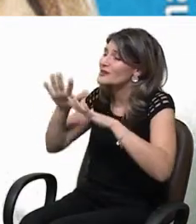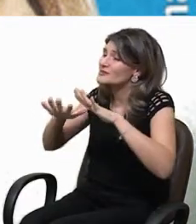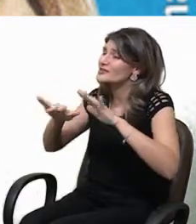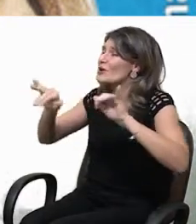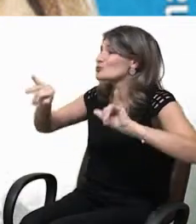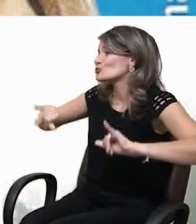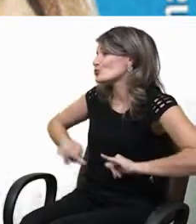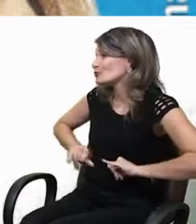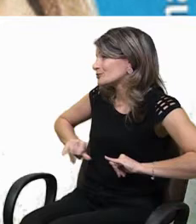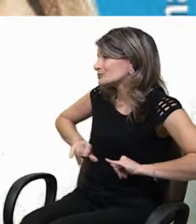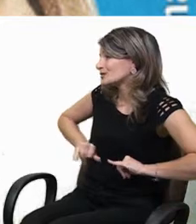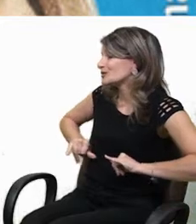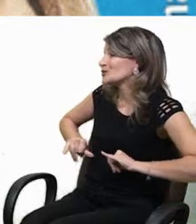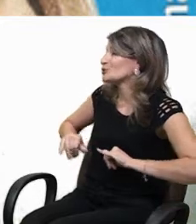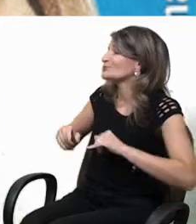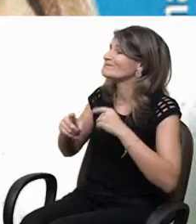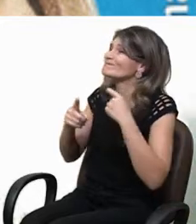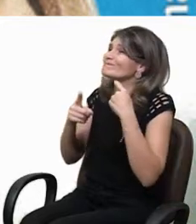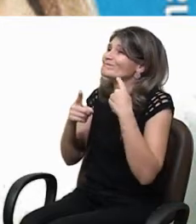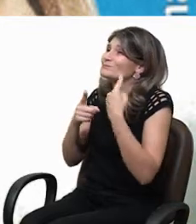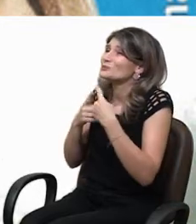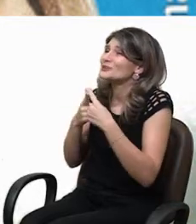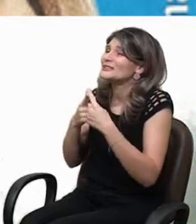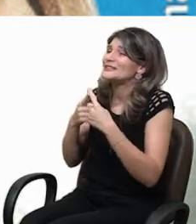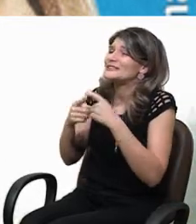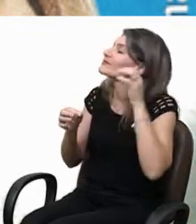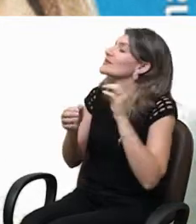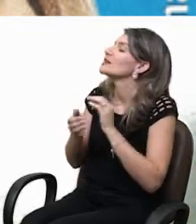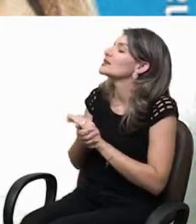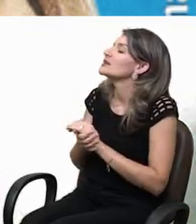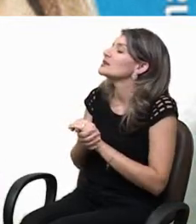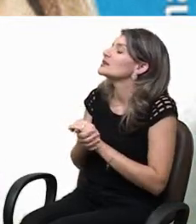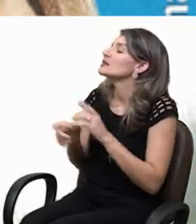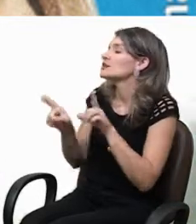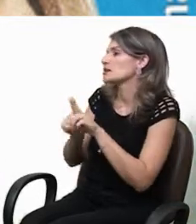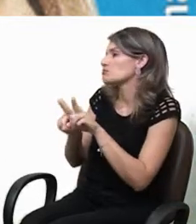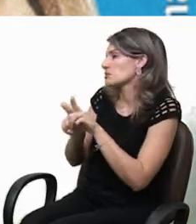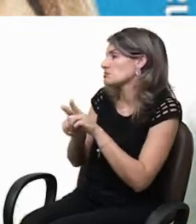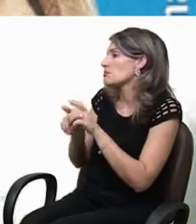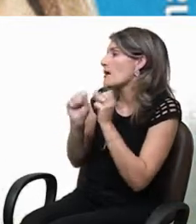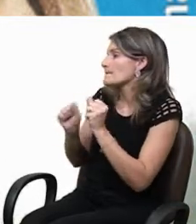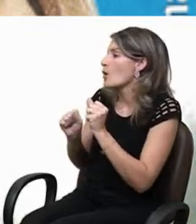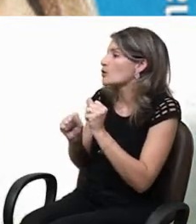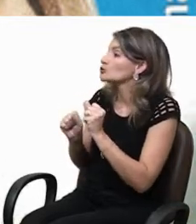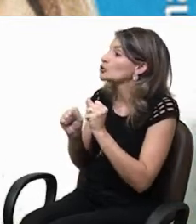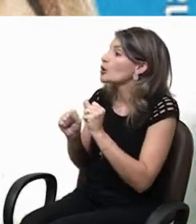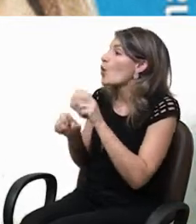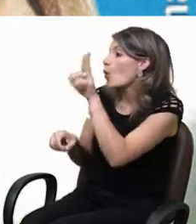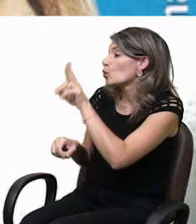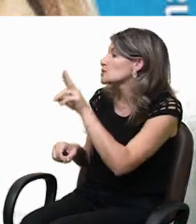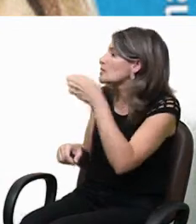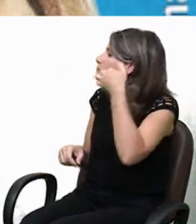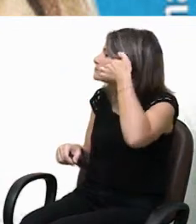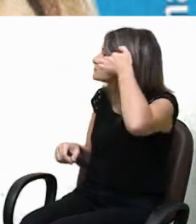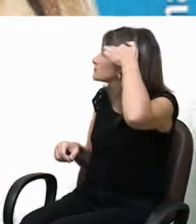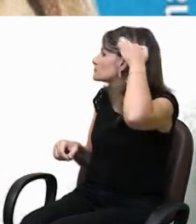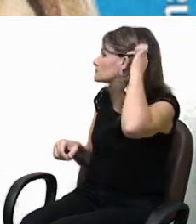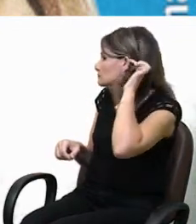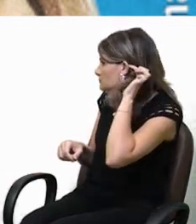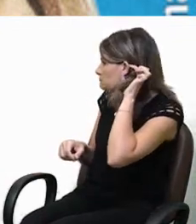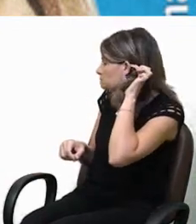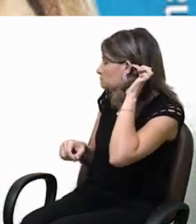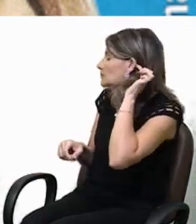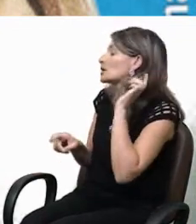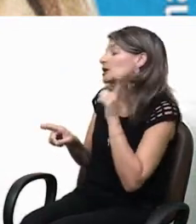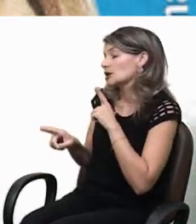vezes é um sofrimento, né, ele fazer esse esforço todo, mas é possível. Também tem outros meios,